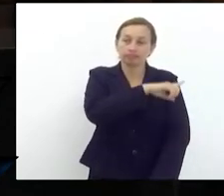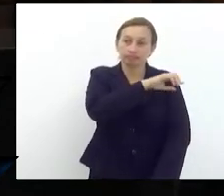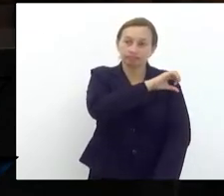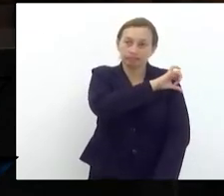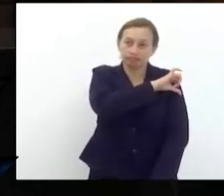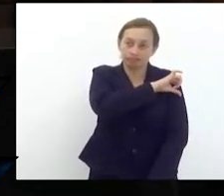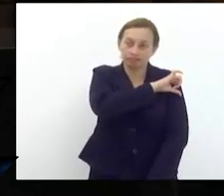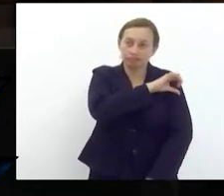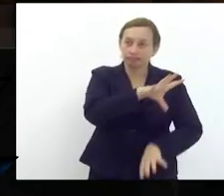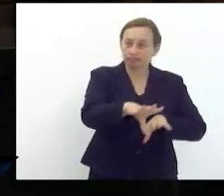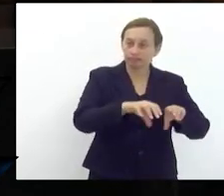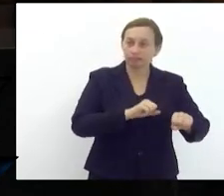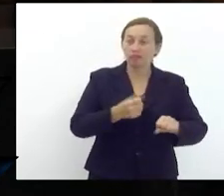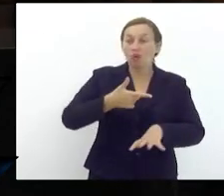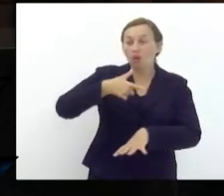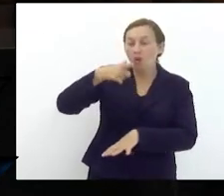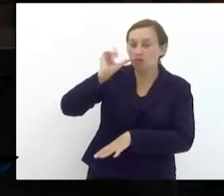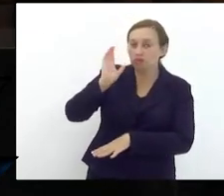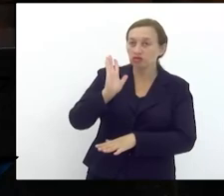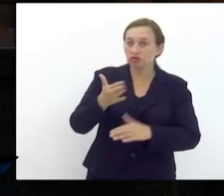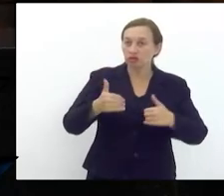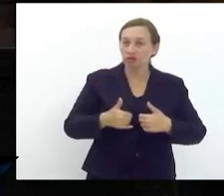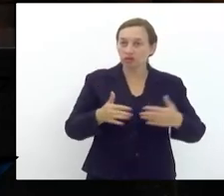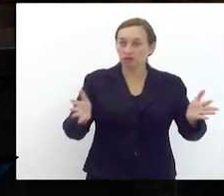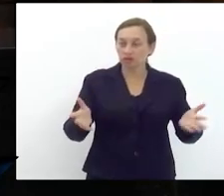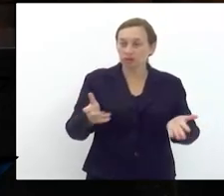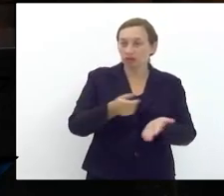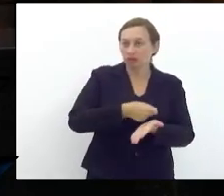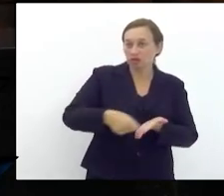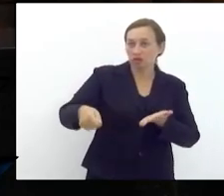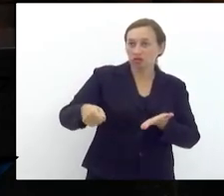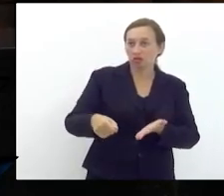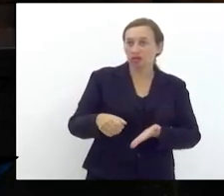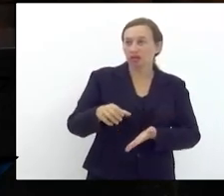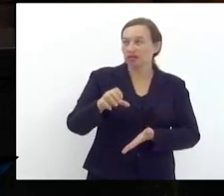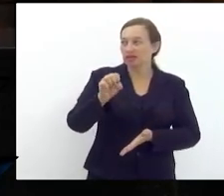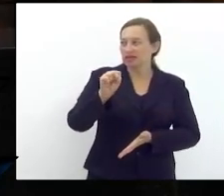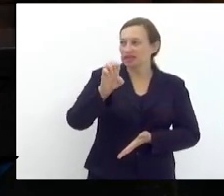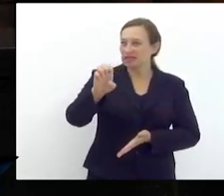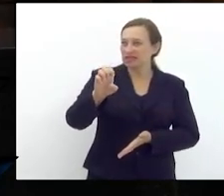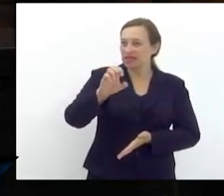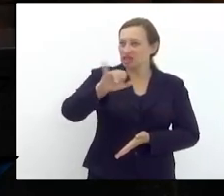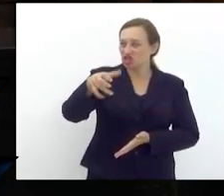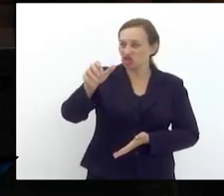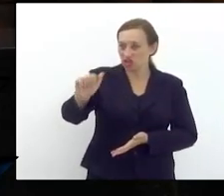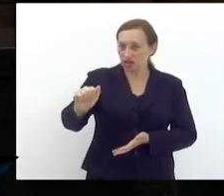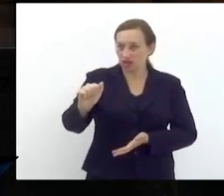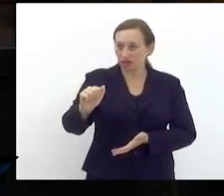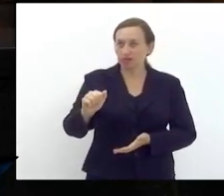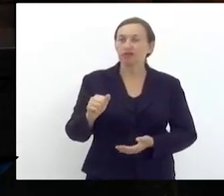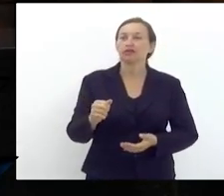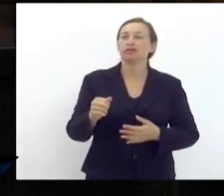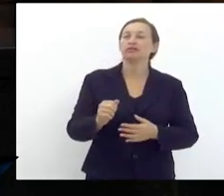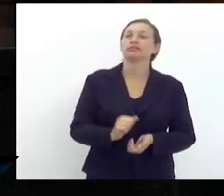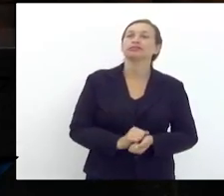ao dia 6 já estão abertas as inscrições para o Encceja que é o exame nacional para certificação de competências de Jovens e Adultos